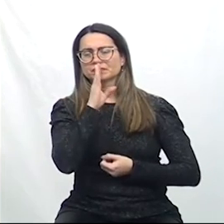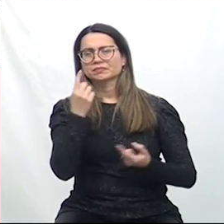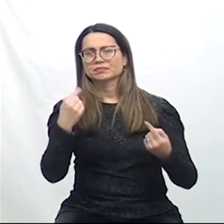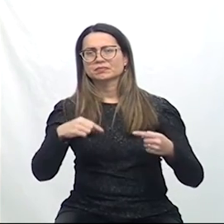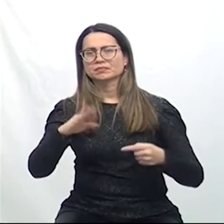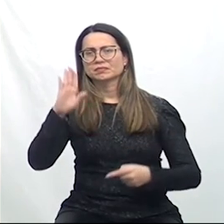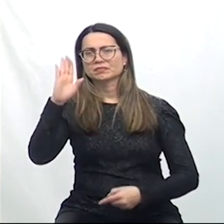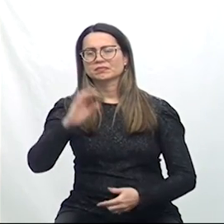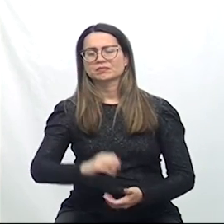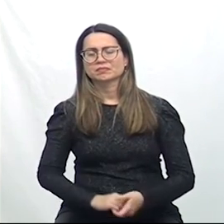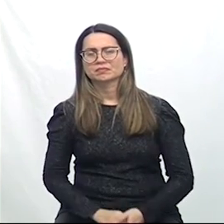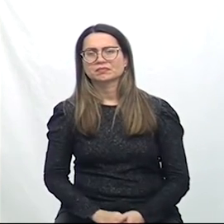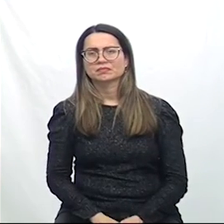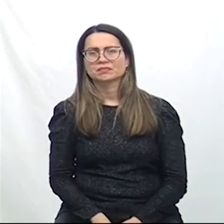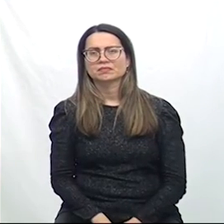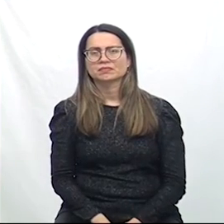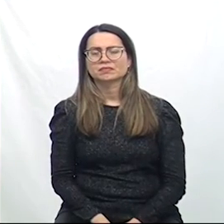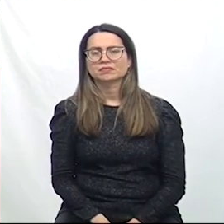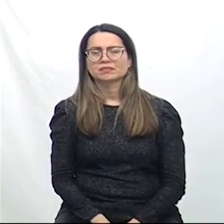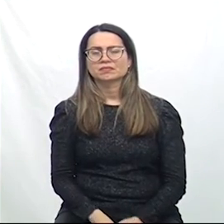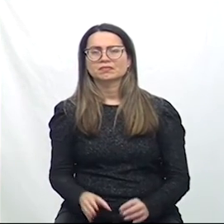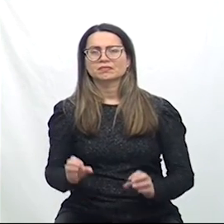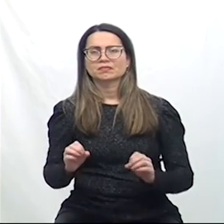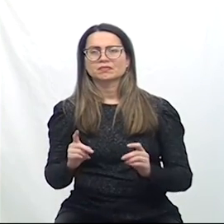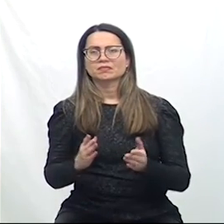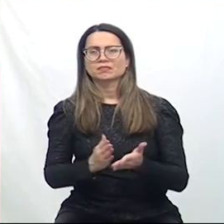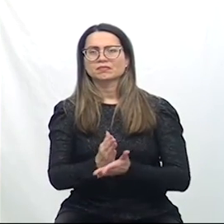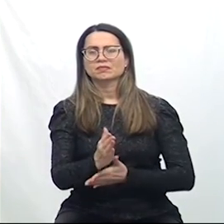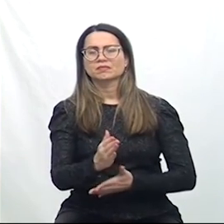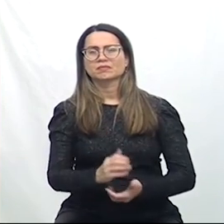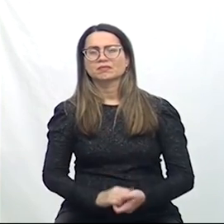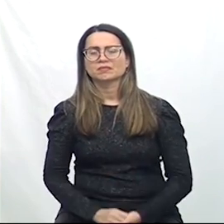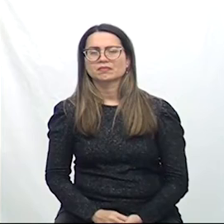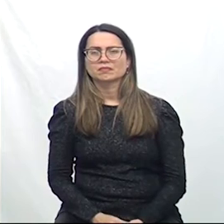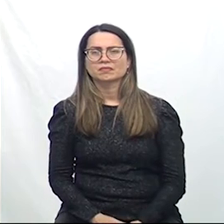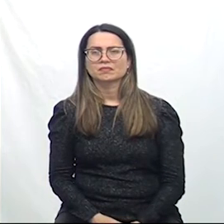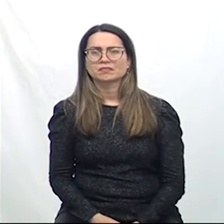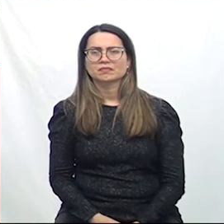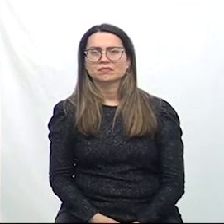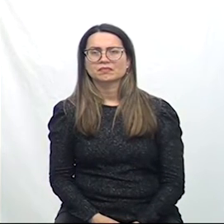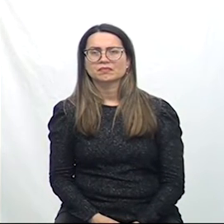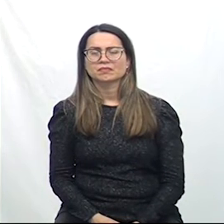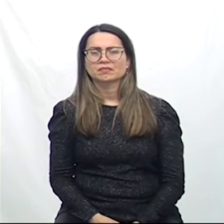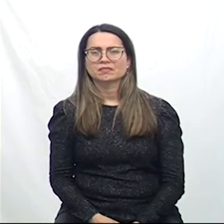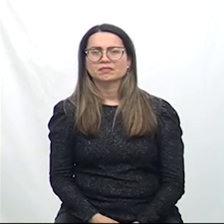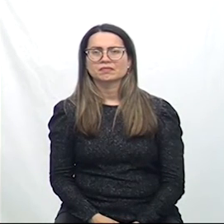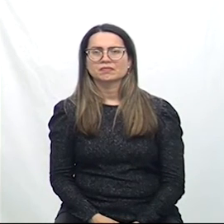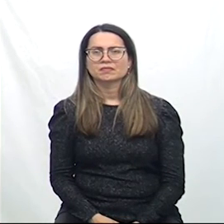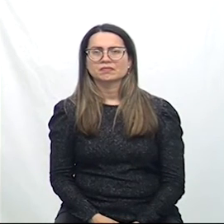permaneçam como estão, os contrários se manifestem. Aprovado por unanimidade.